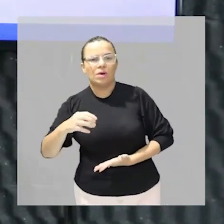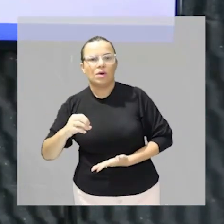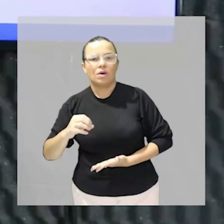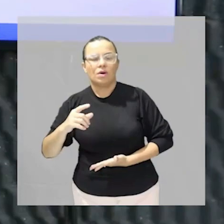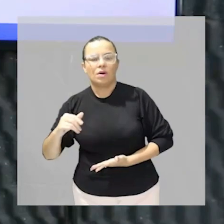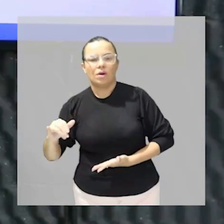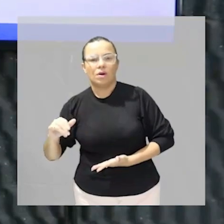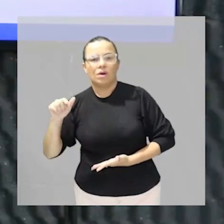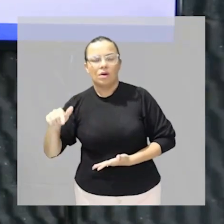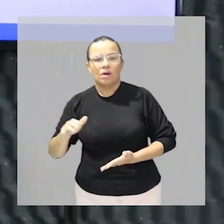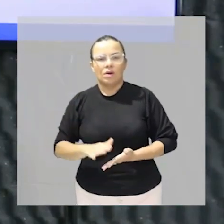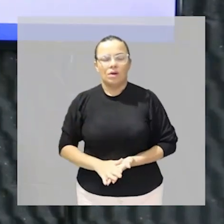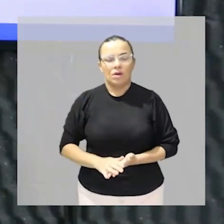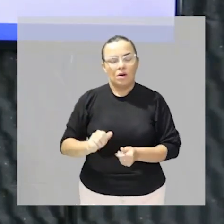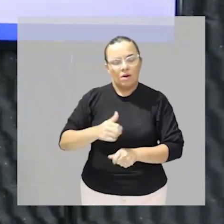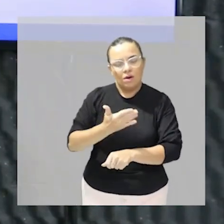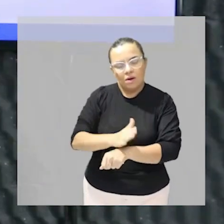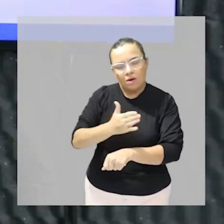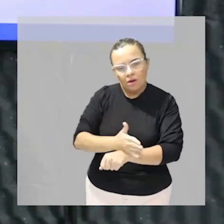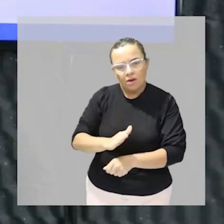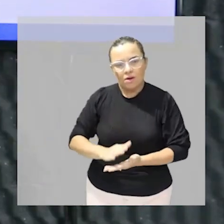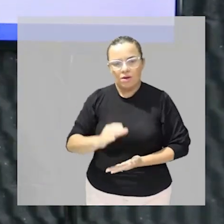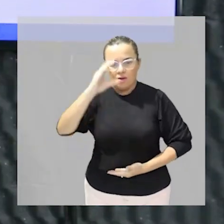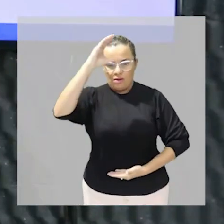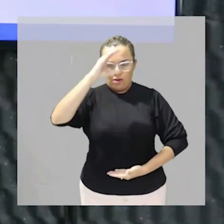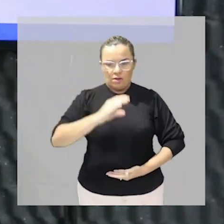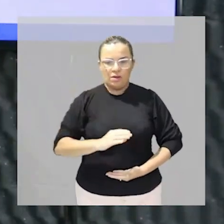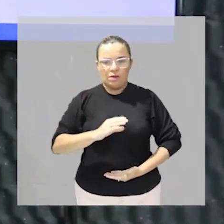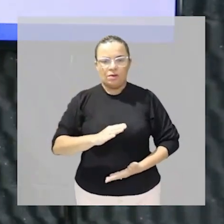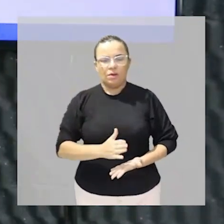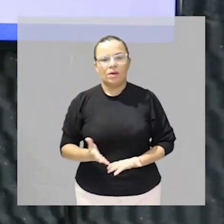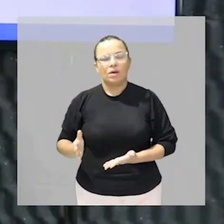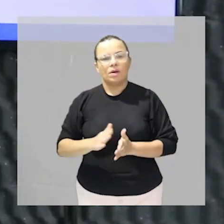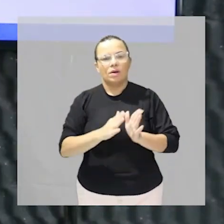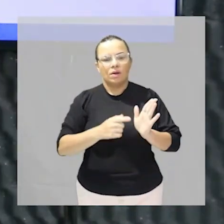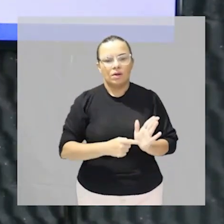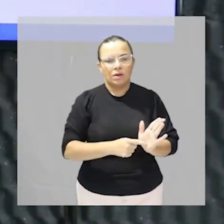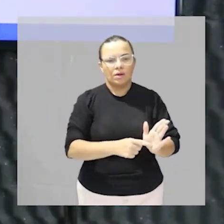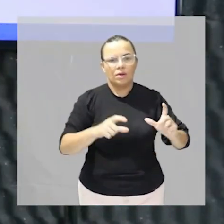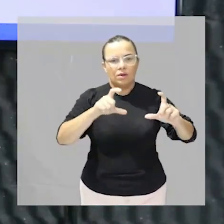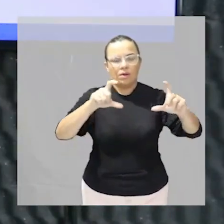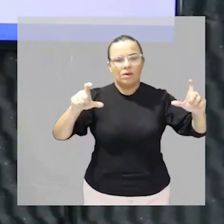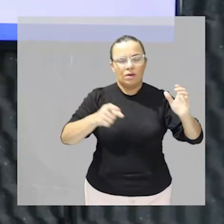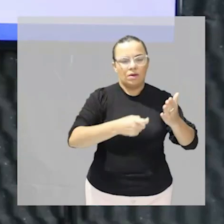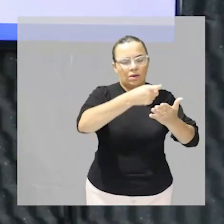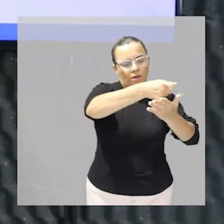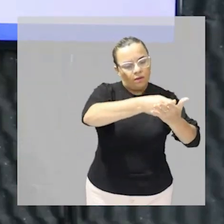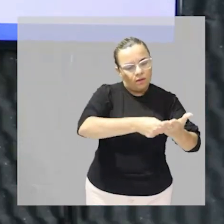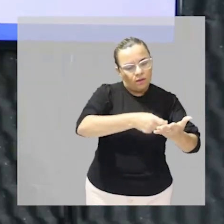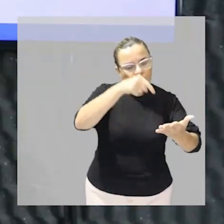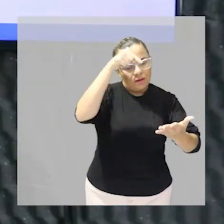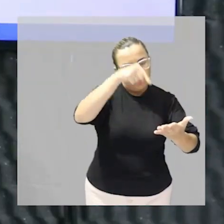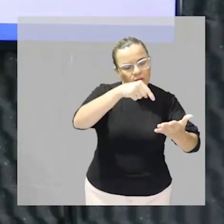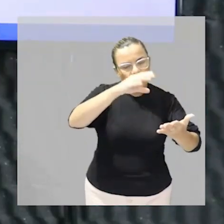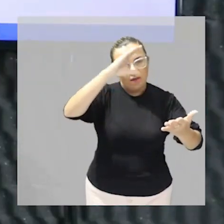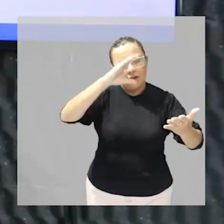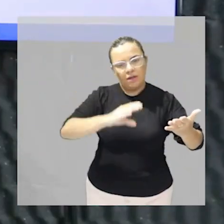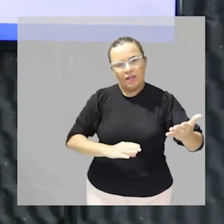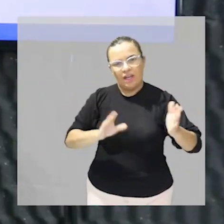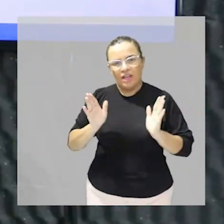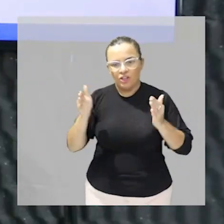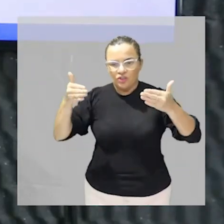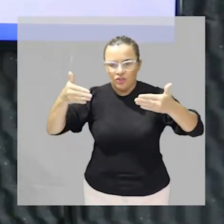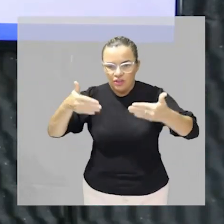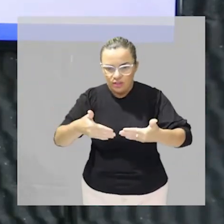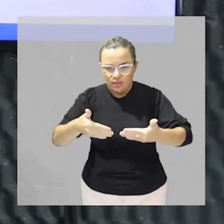vai exercer a sua cidadania. Apesar de mostrar no texto que essa cidadania, ela é